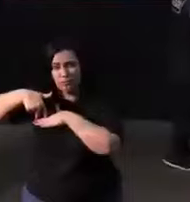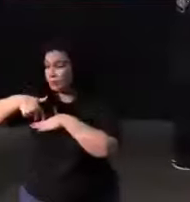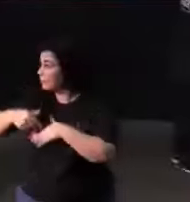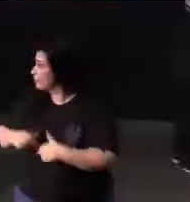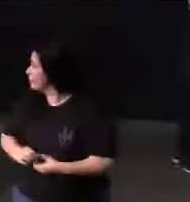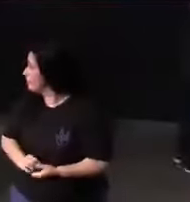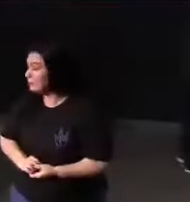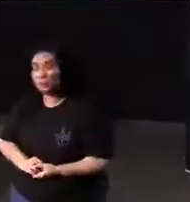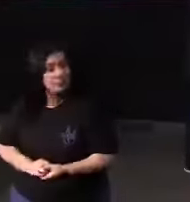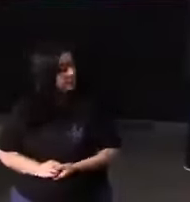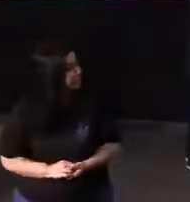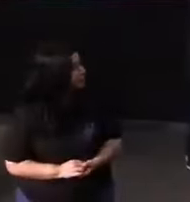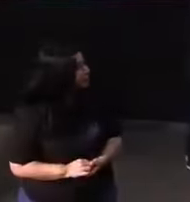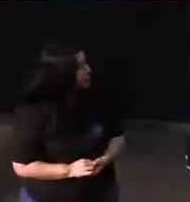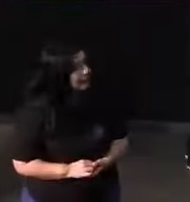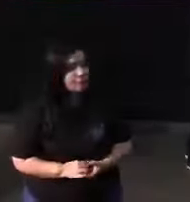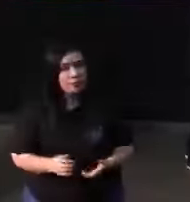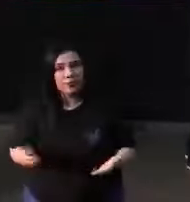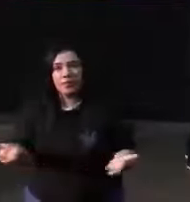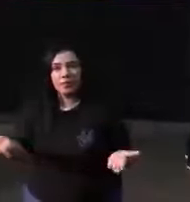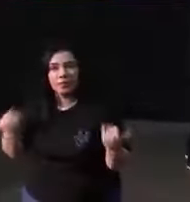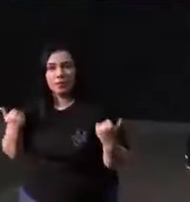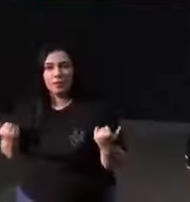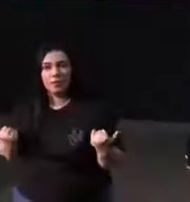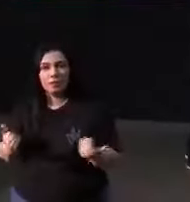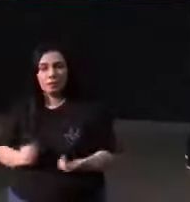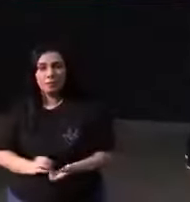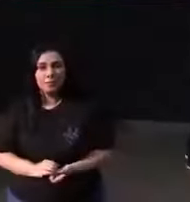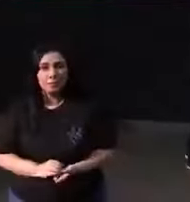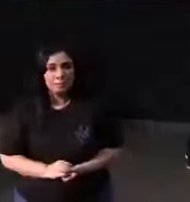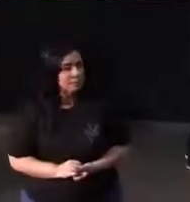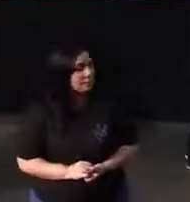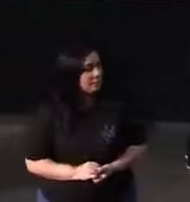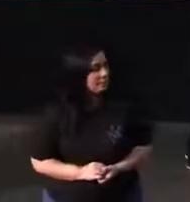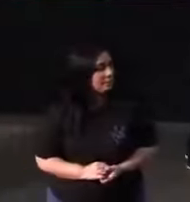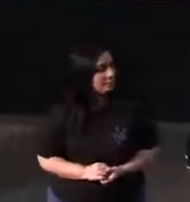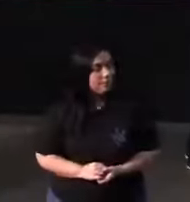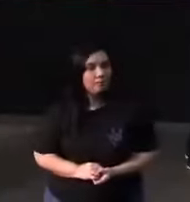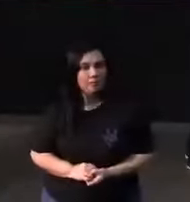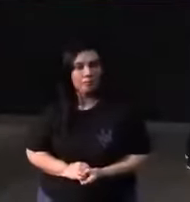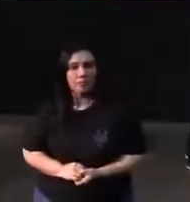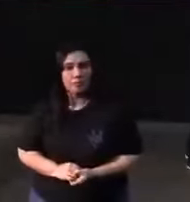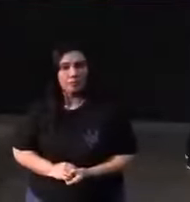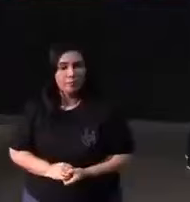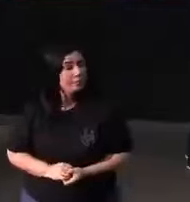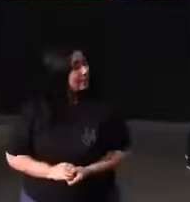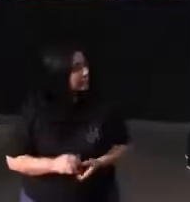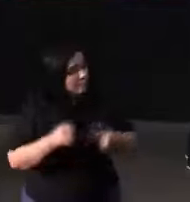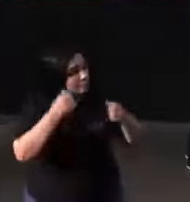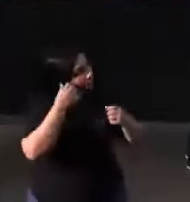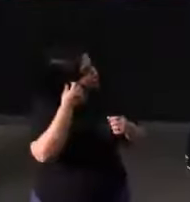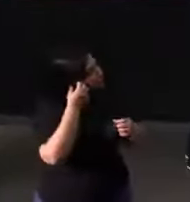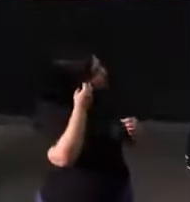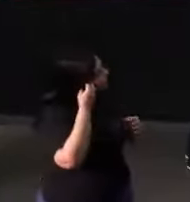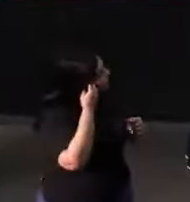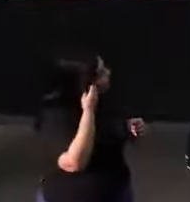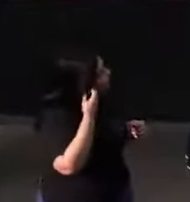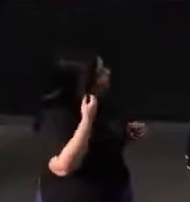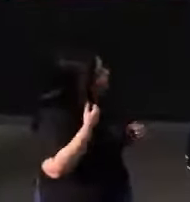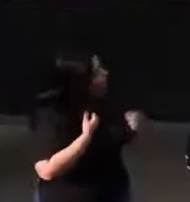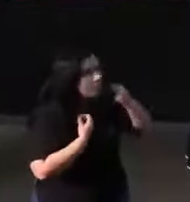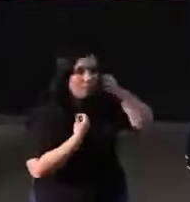até o altar. Caminhe até o altar, caminhe até o altar. Caminhe até o altar, caminhe até o altar.